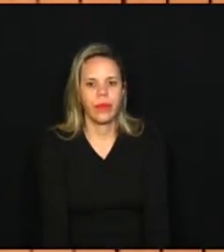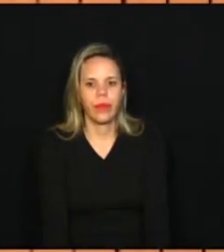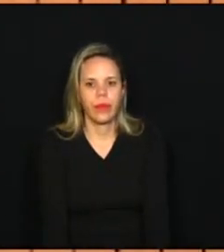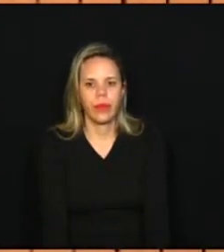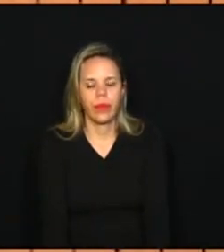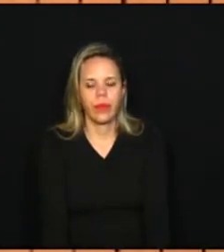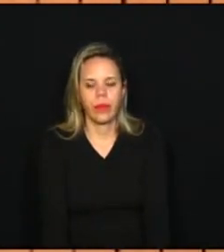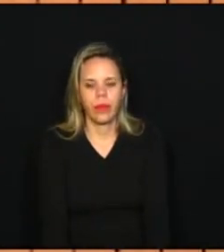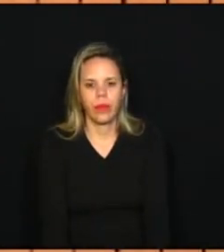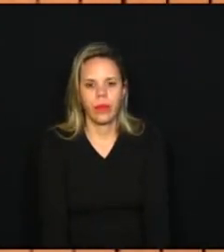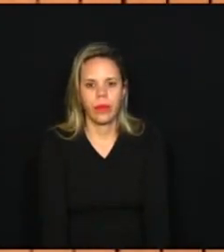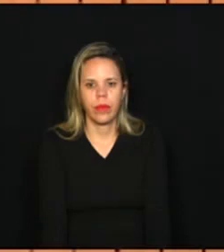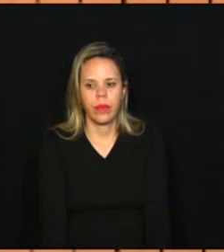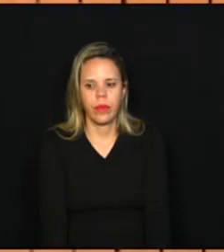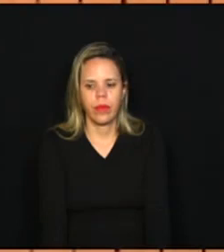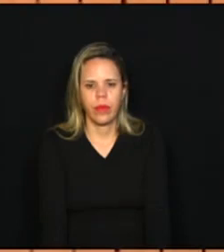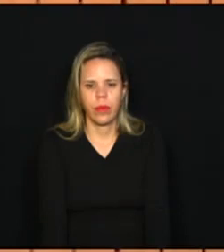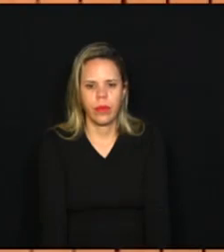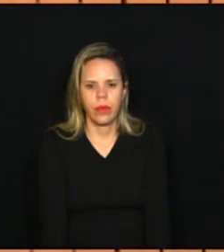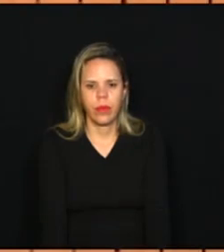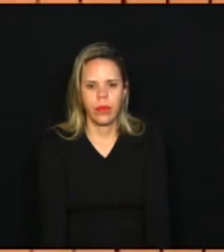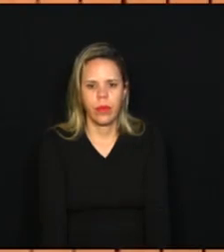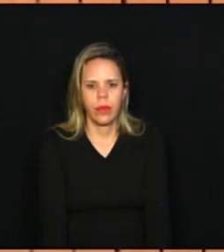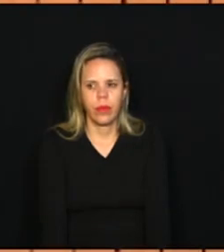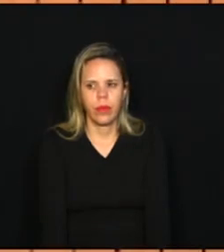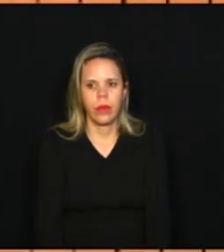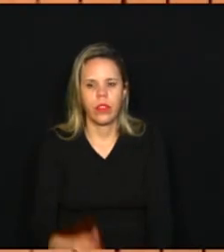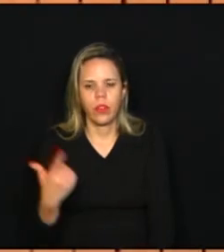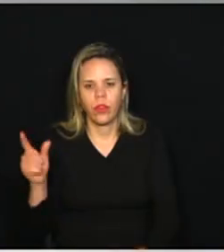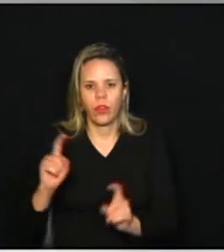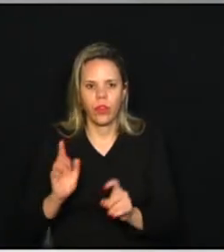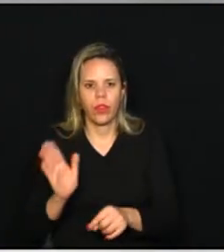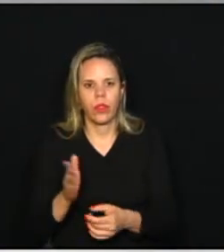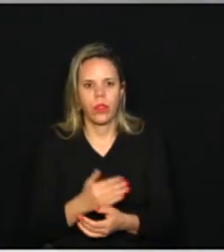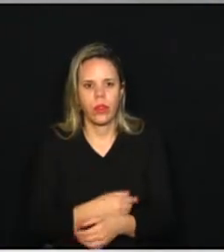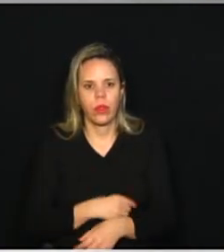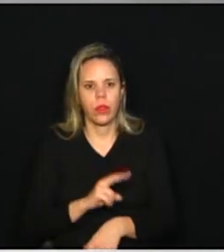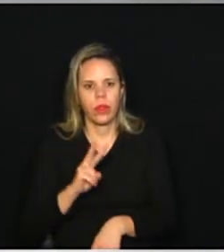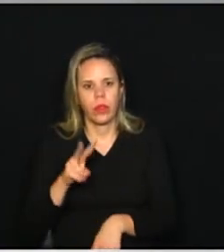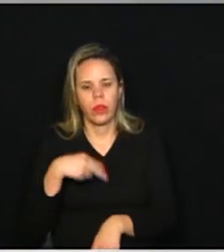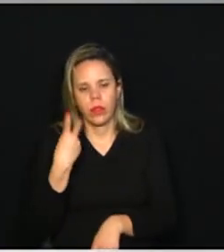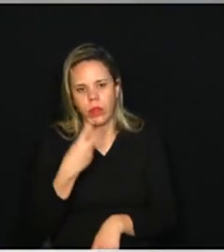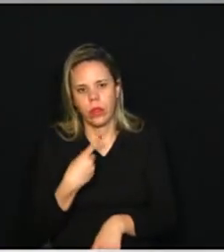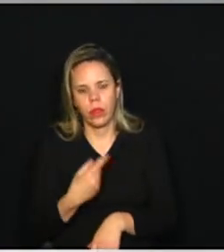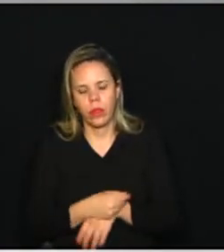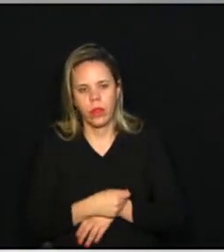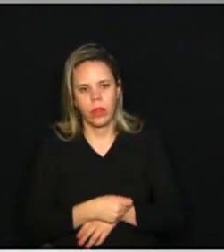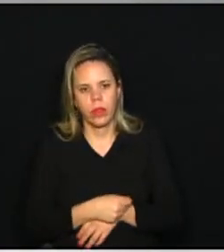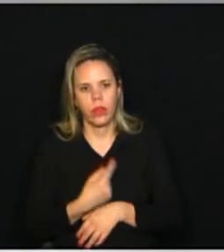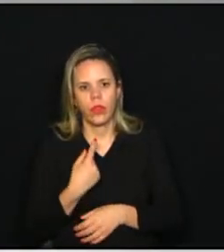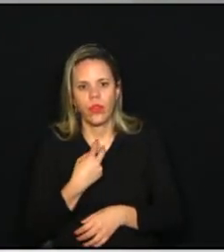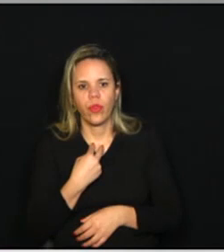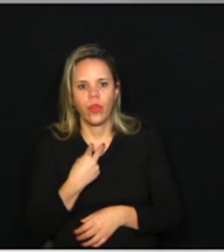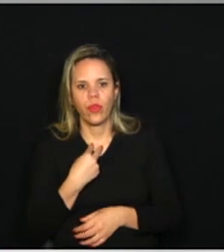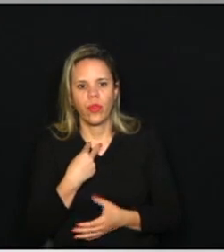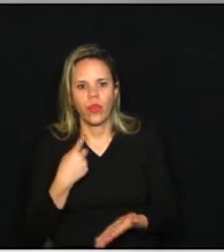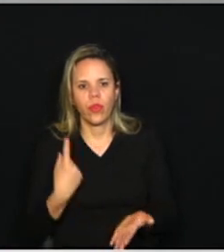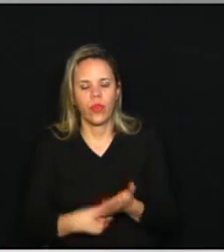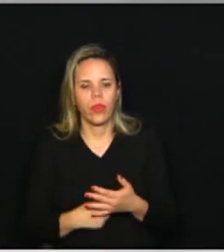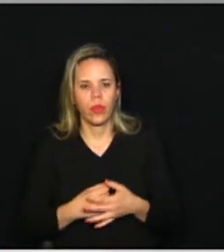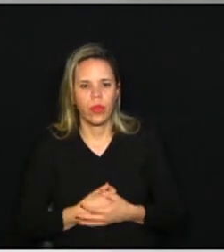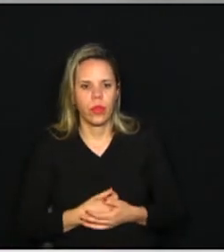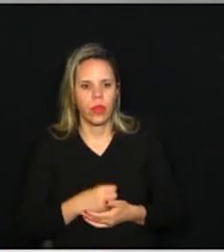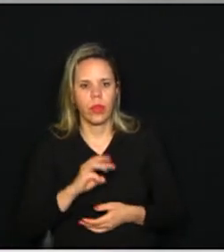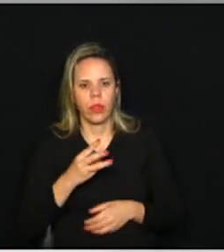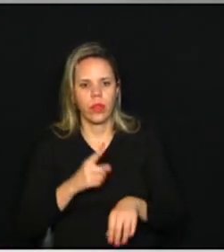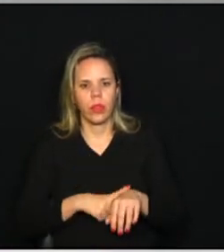Paulo, a gente está com outra agenda, a reunião já vai para 2 horas e a gente tem agora uma reunião às